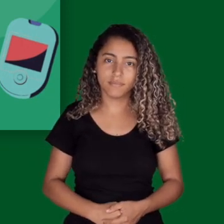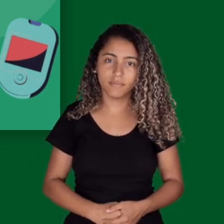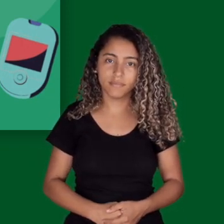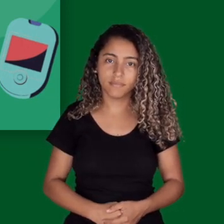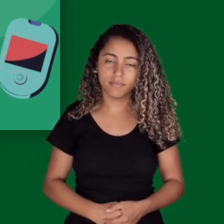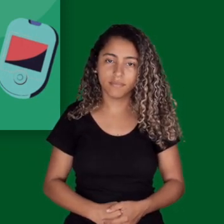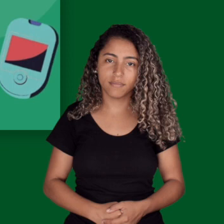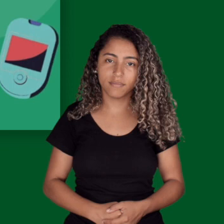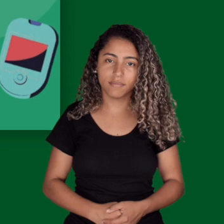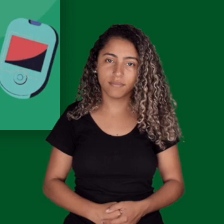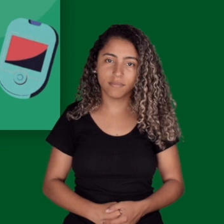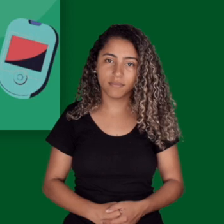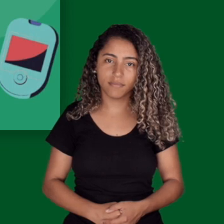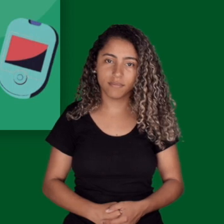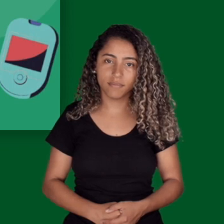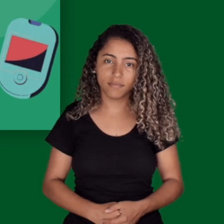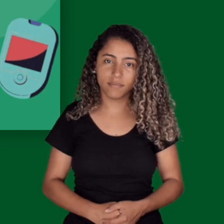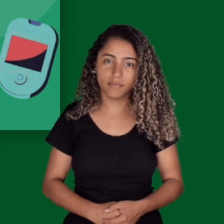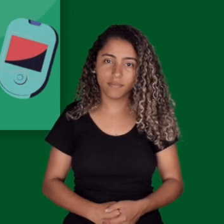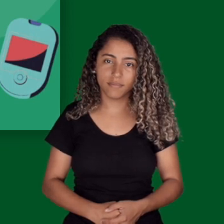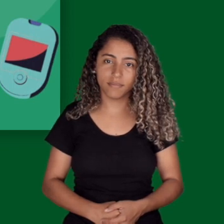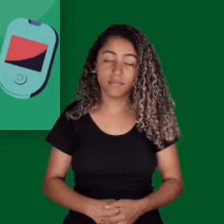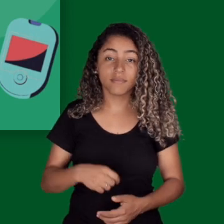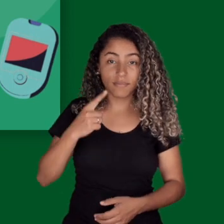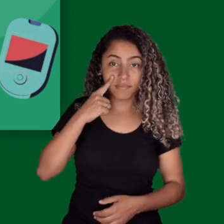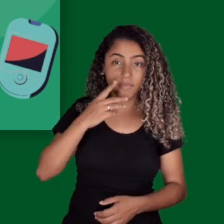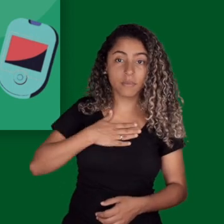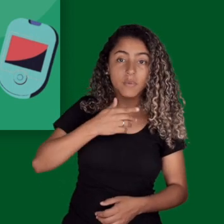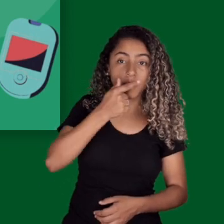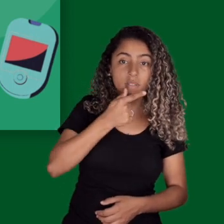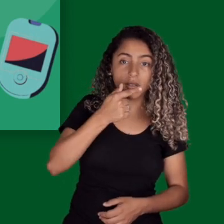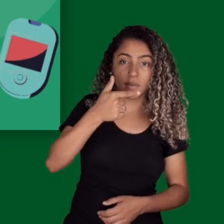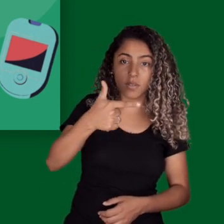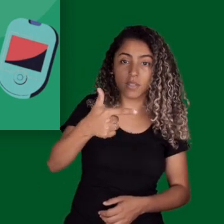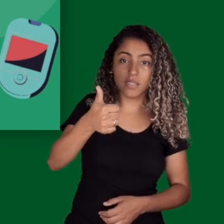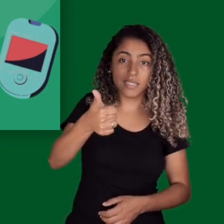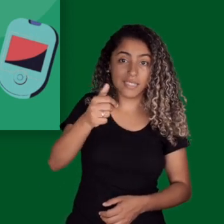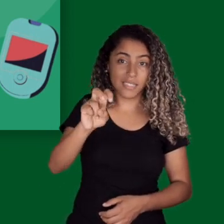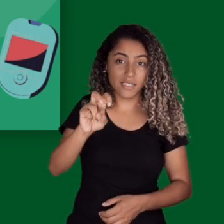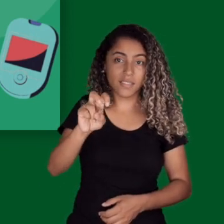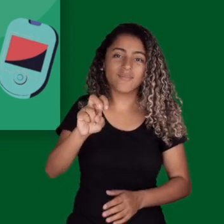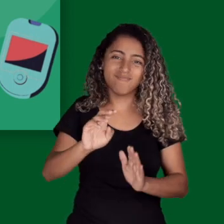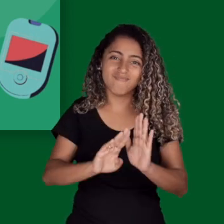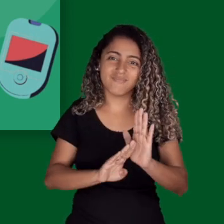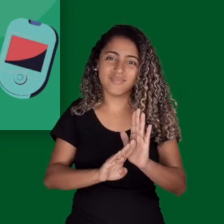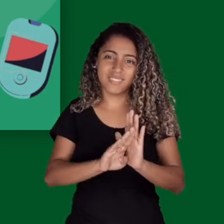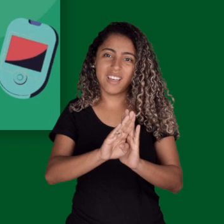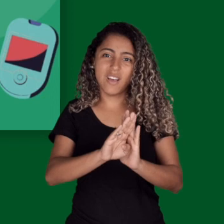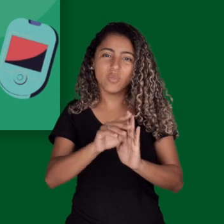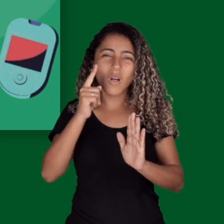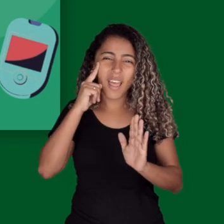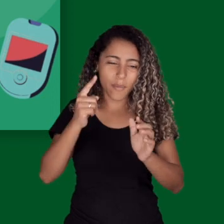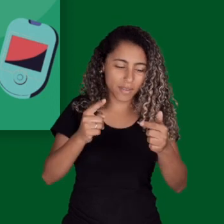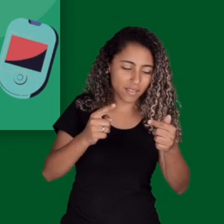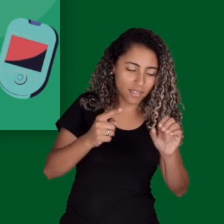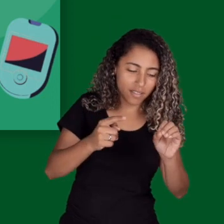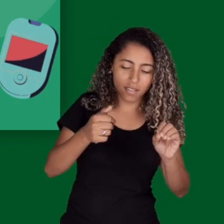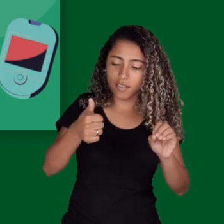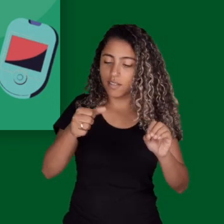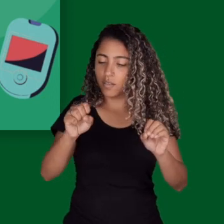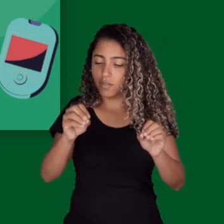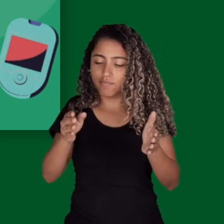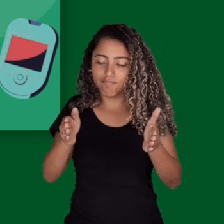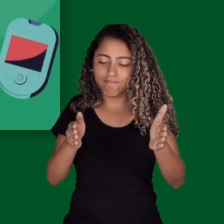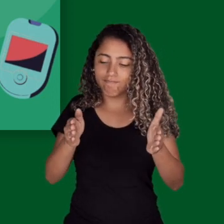glicemia. Então, a minha glicemia deu 215, é um valor que está alto, né? Está fora daquela faixa